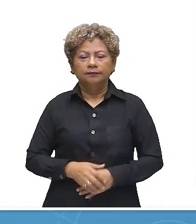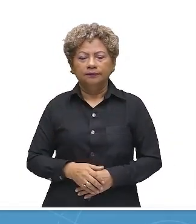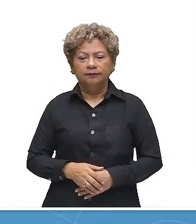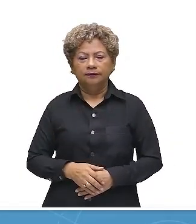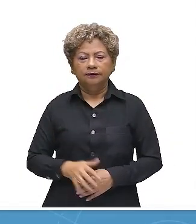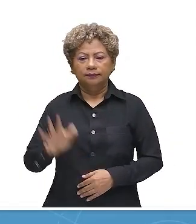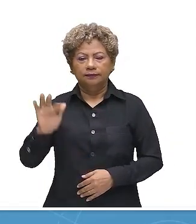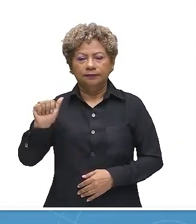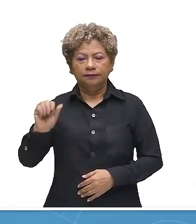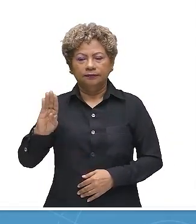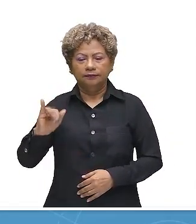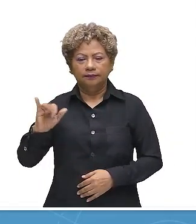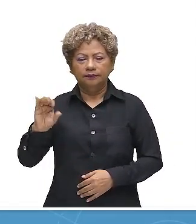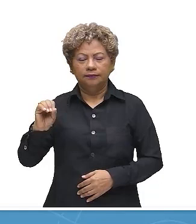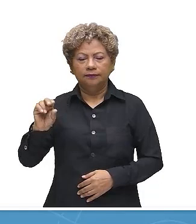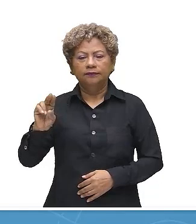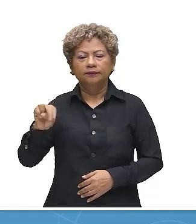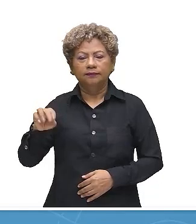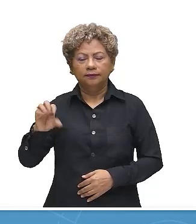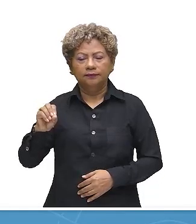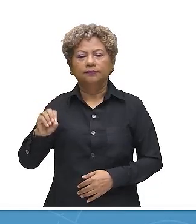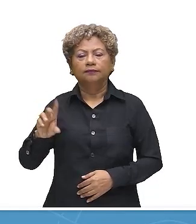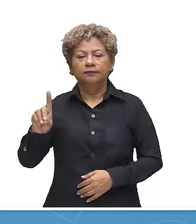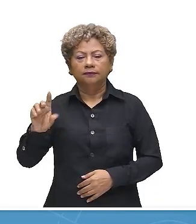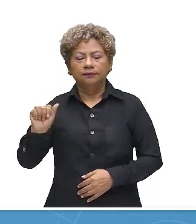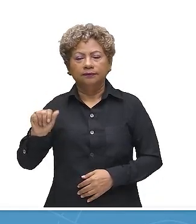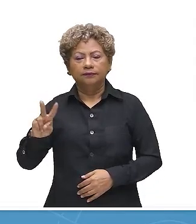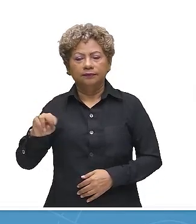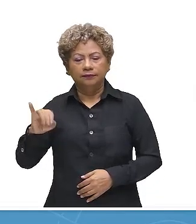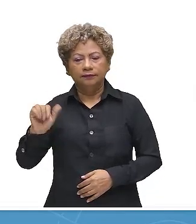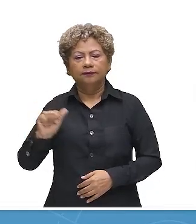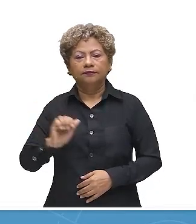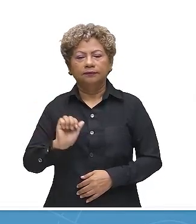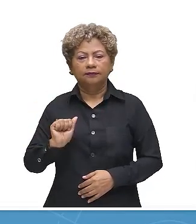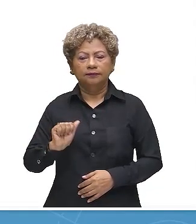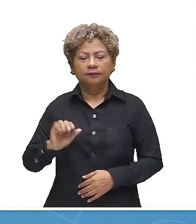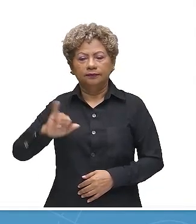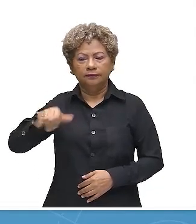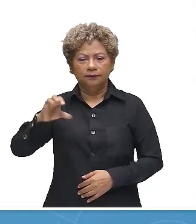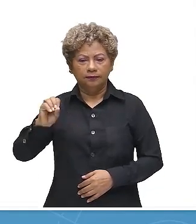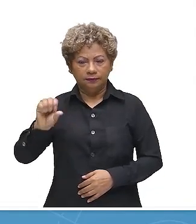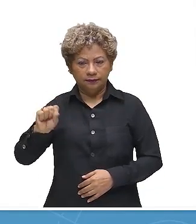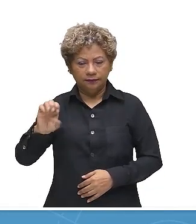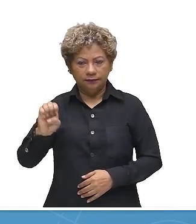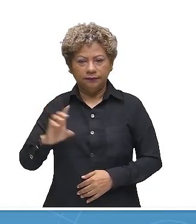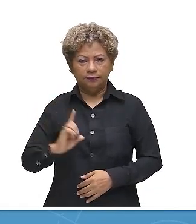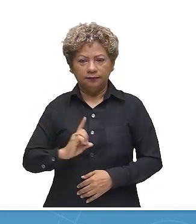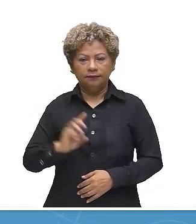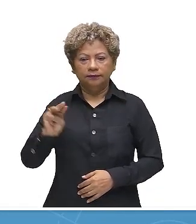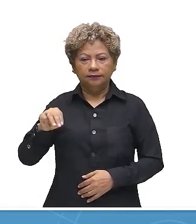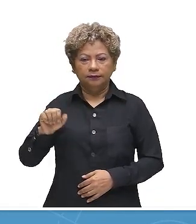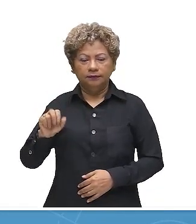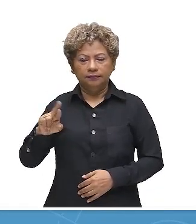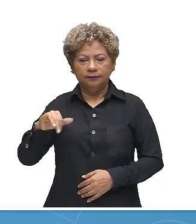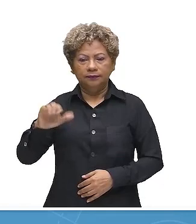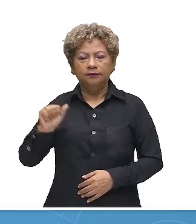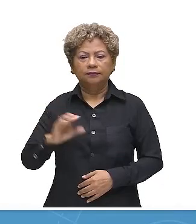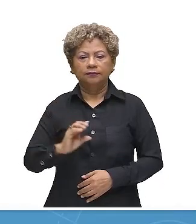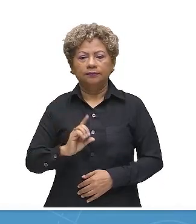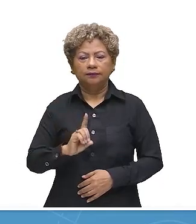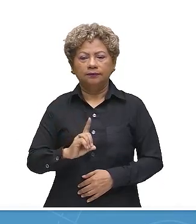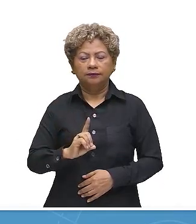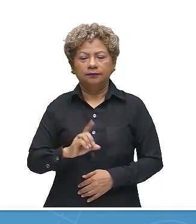Fabiano, letra D. Davi Gomes, letra A. José, D. Maria, letra